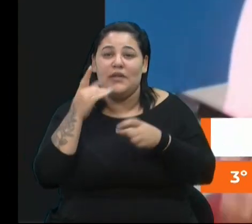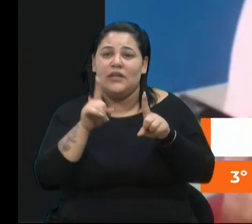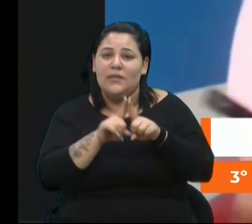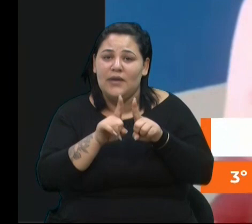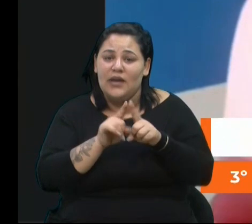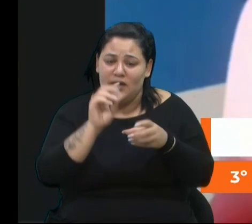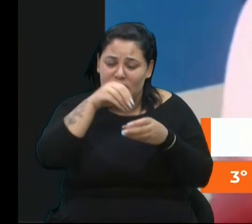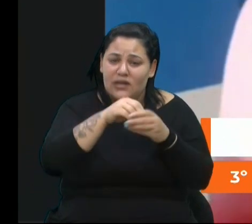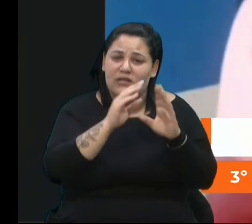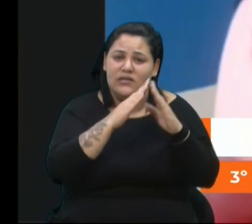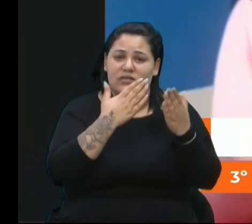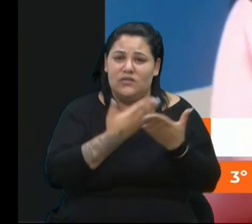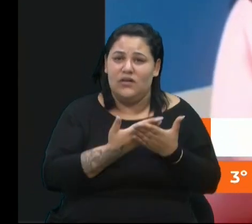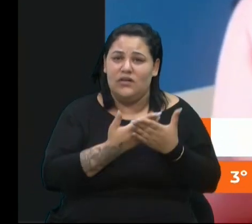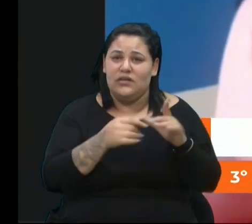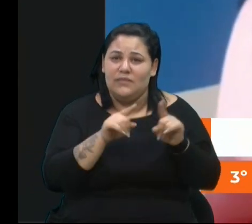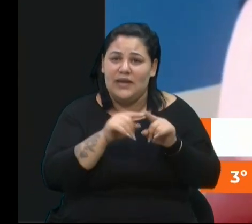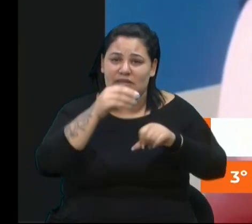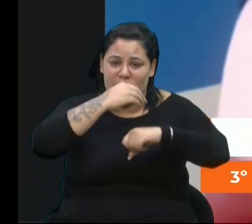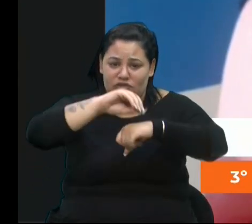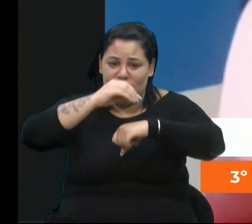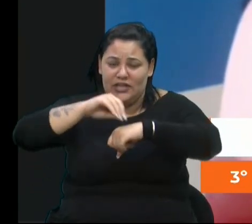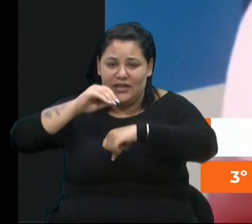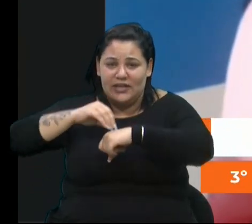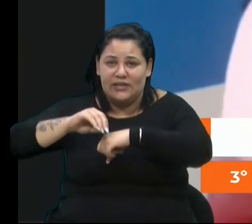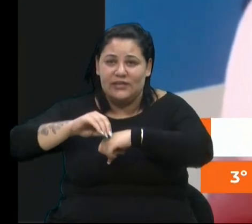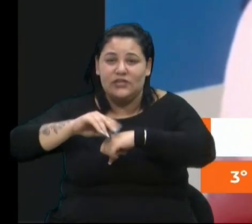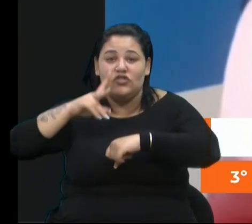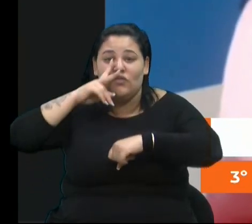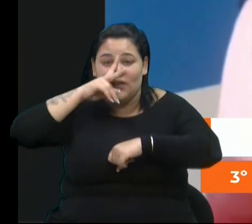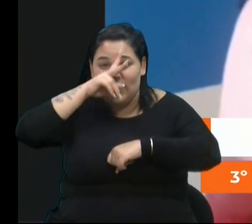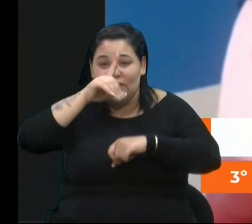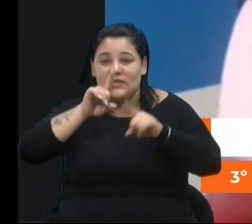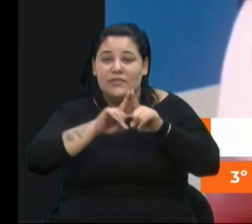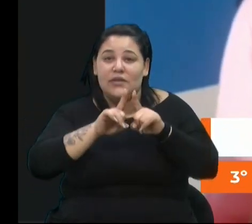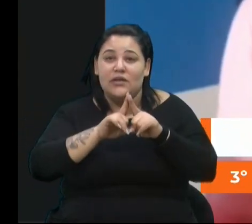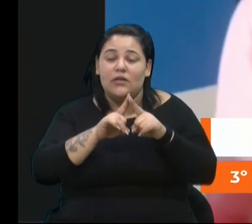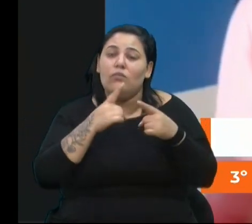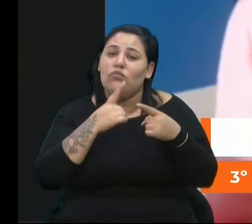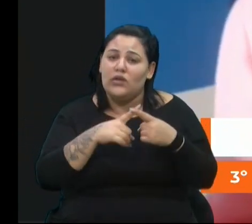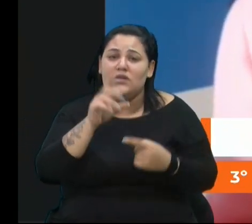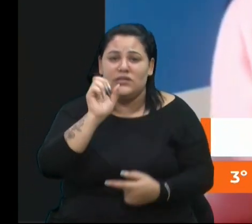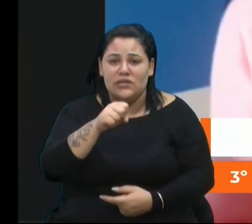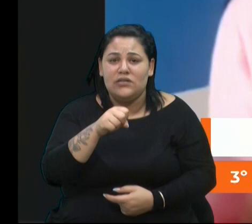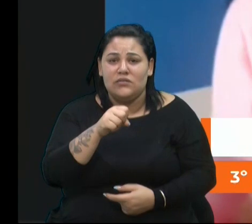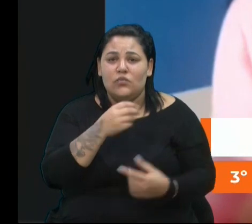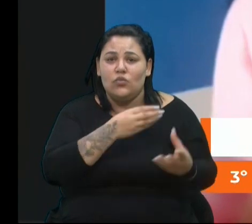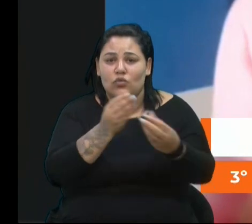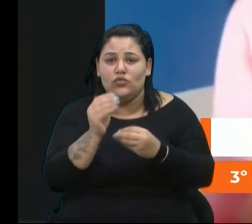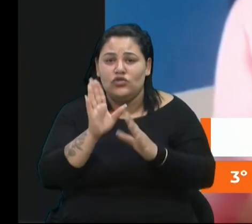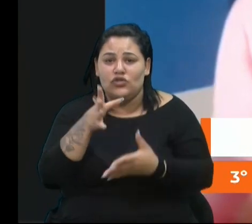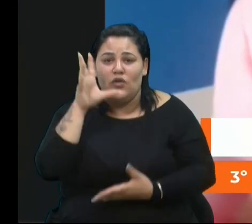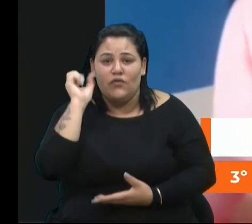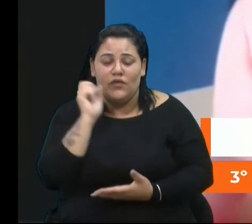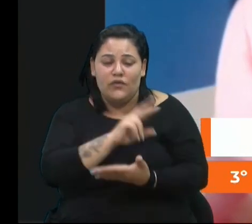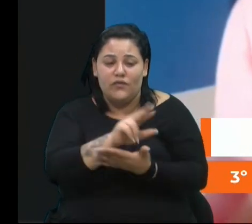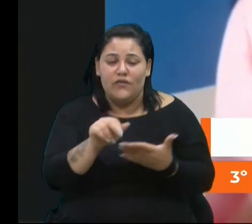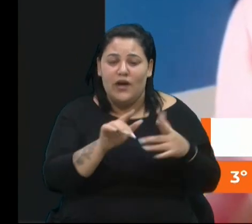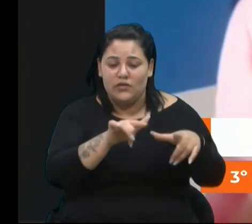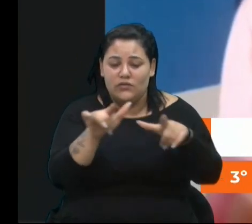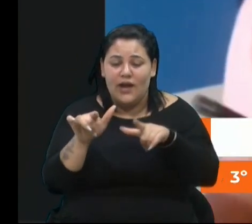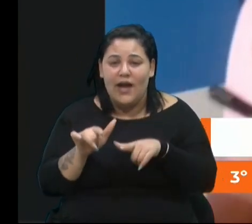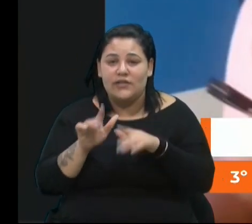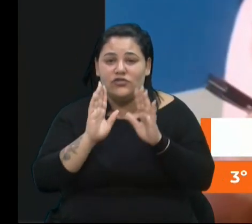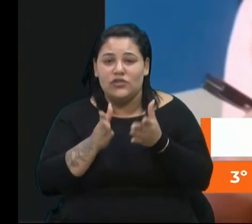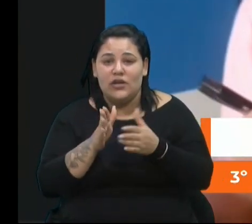inclusive, dentro das escolas, que essa é a dica que tu deu, né? De fortalecer, porque sim, muitas já ouviram em muitos lugares, e a gente já conversou